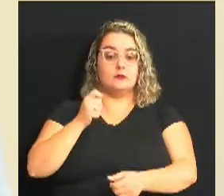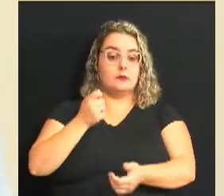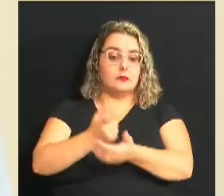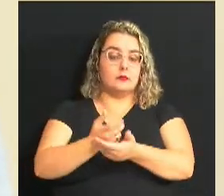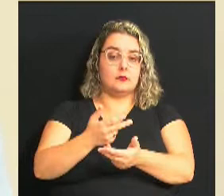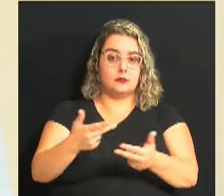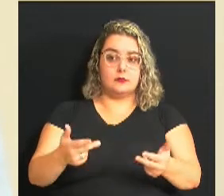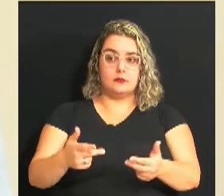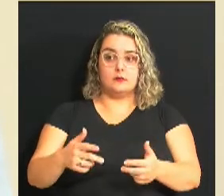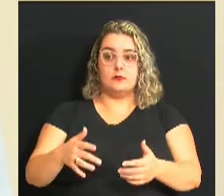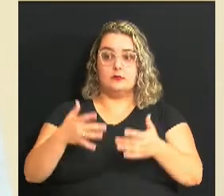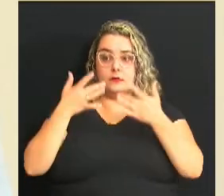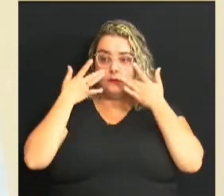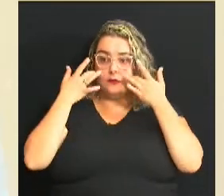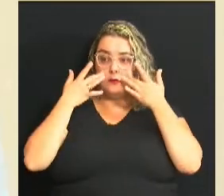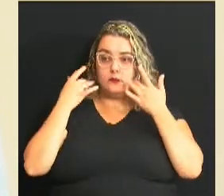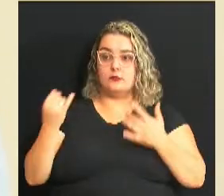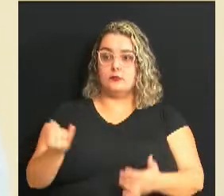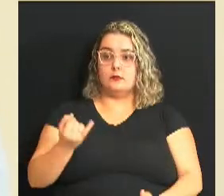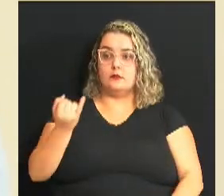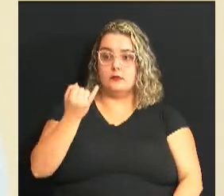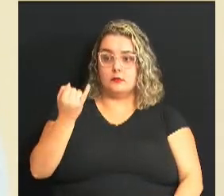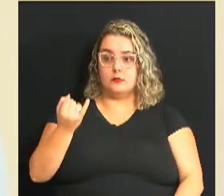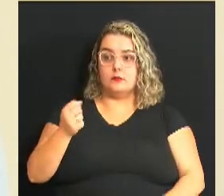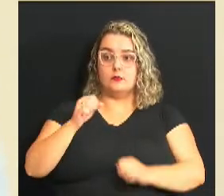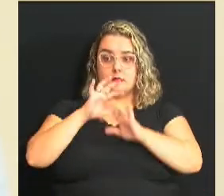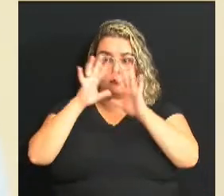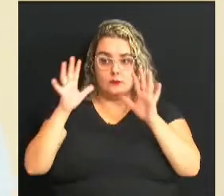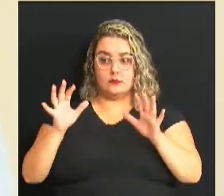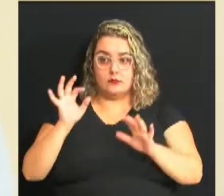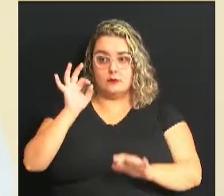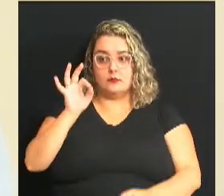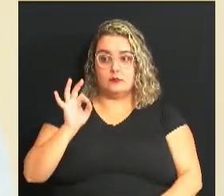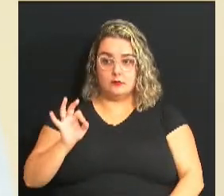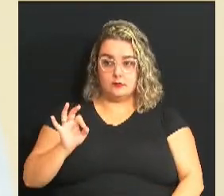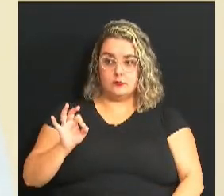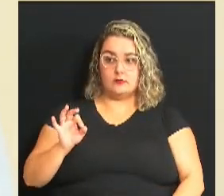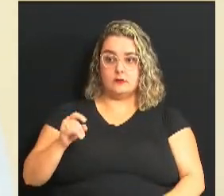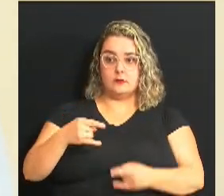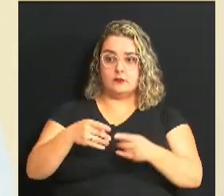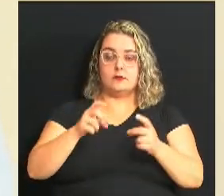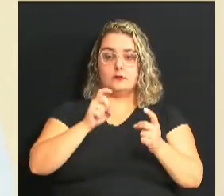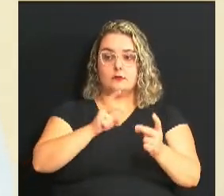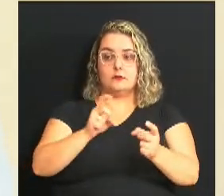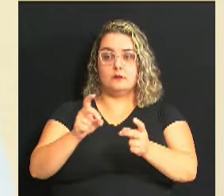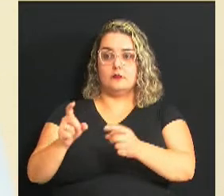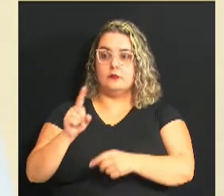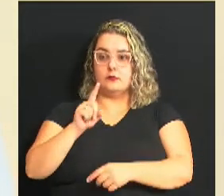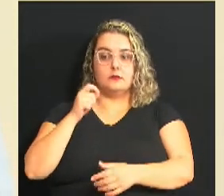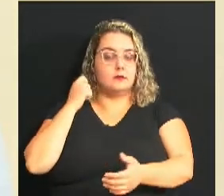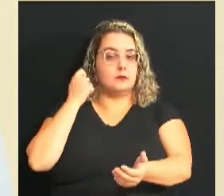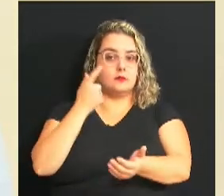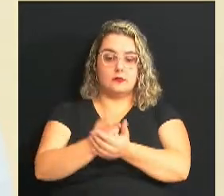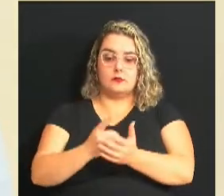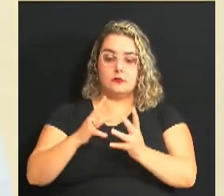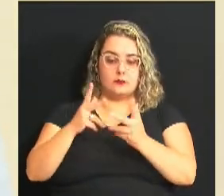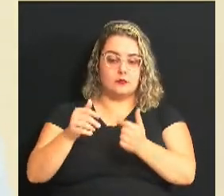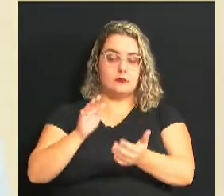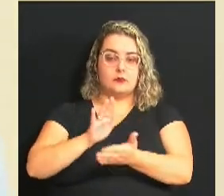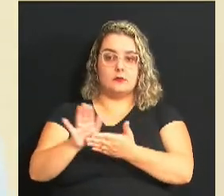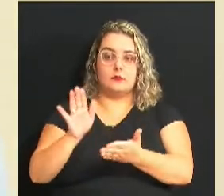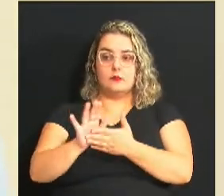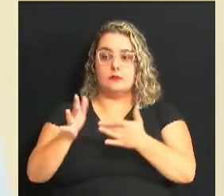deixar claro que esse recurso da porcentagem de bilheteria não paga o custo do teatro. O teatro